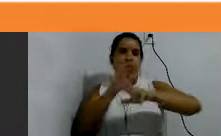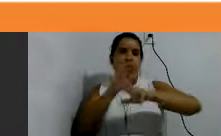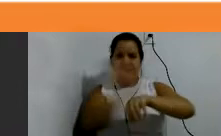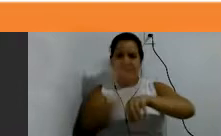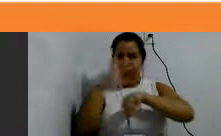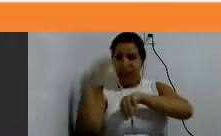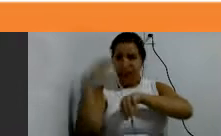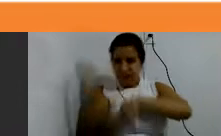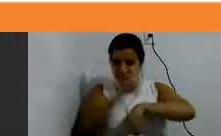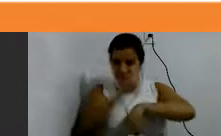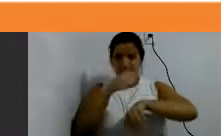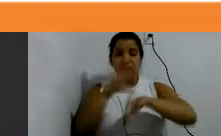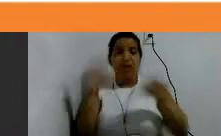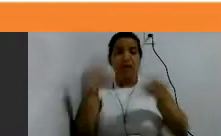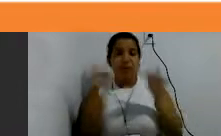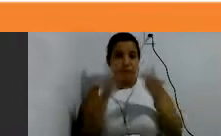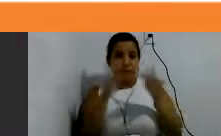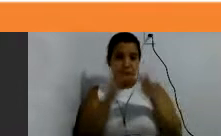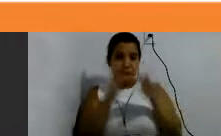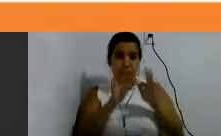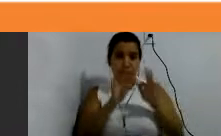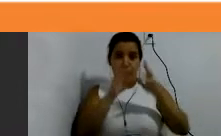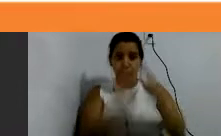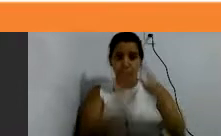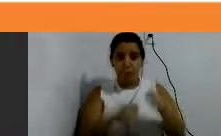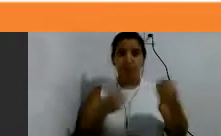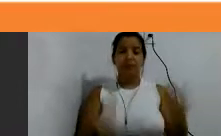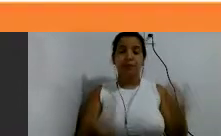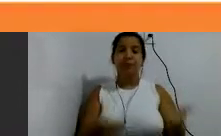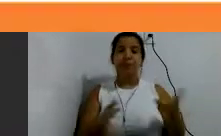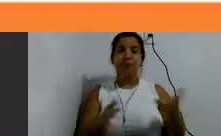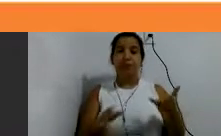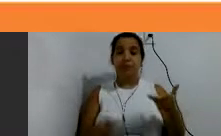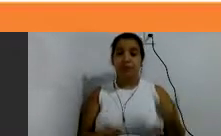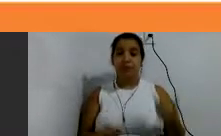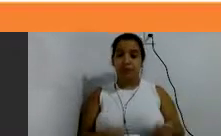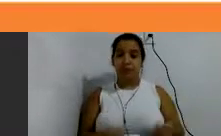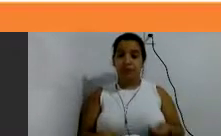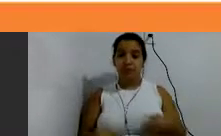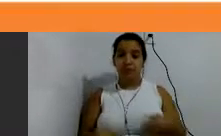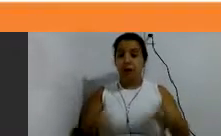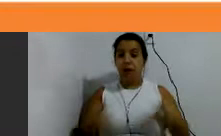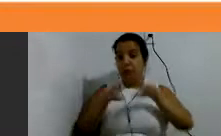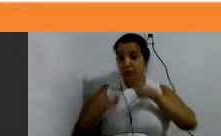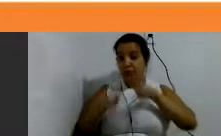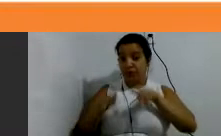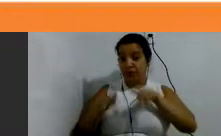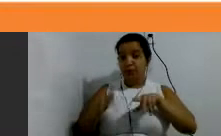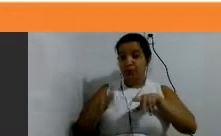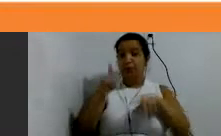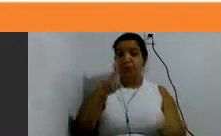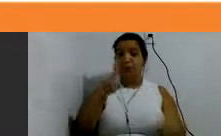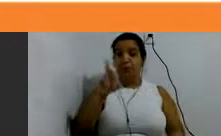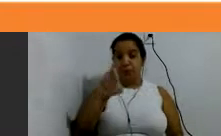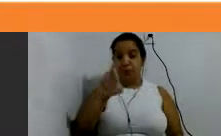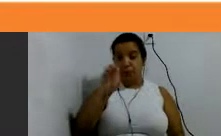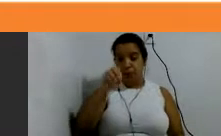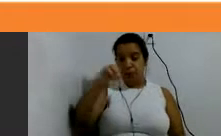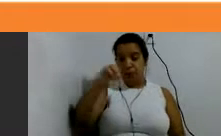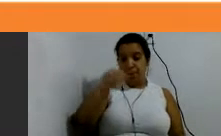essas formas. Então, essa forma ela vai se diferenciar em promastigotas lá no